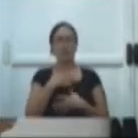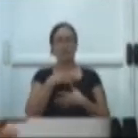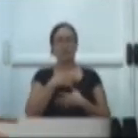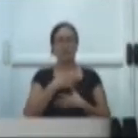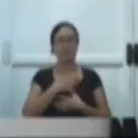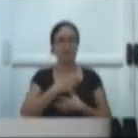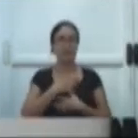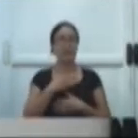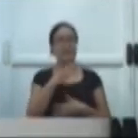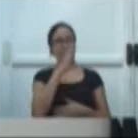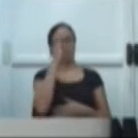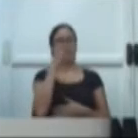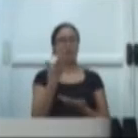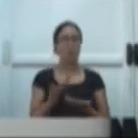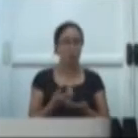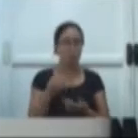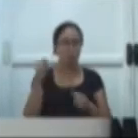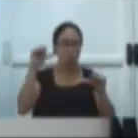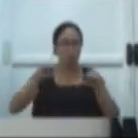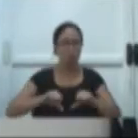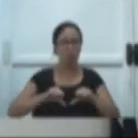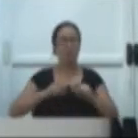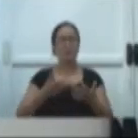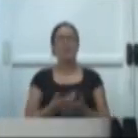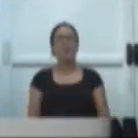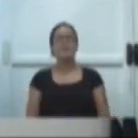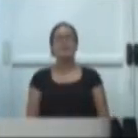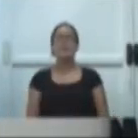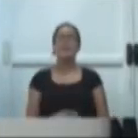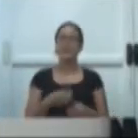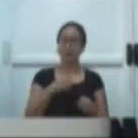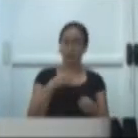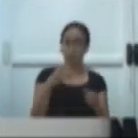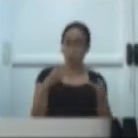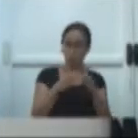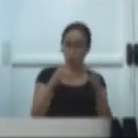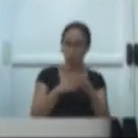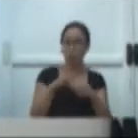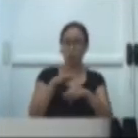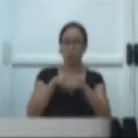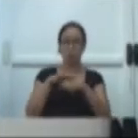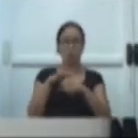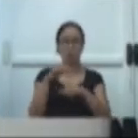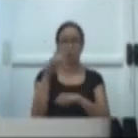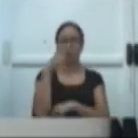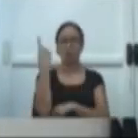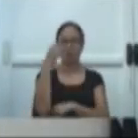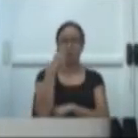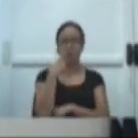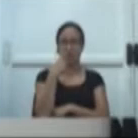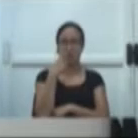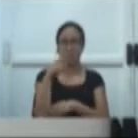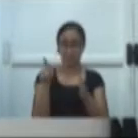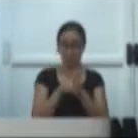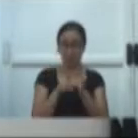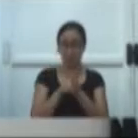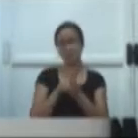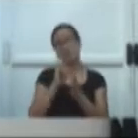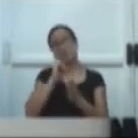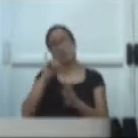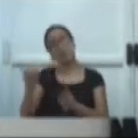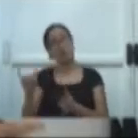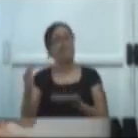ao meu ponto de vista, e acho que de todos, um trabalho importantíssimo na cidade, disse que nem mesmo no hospital teria